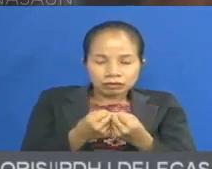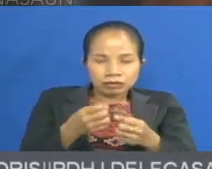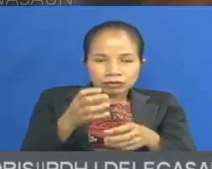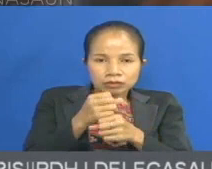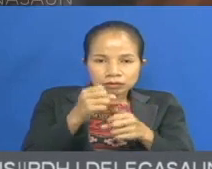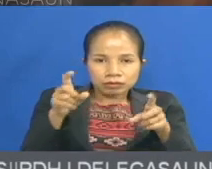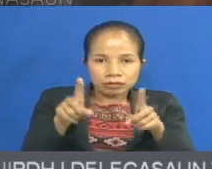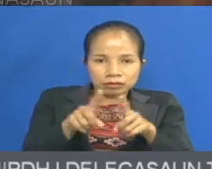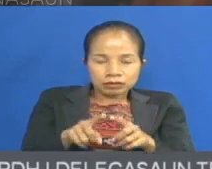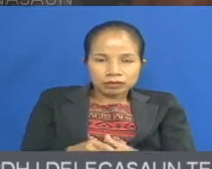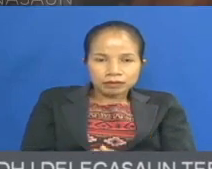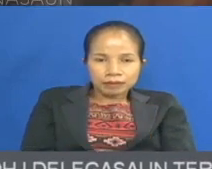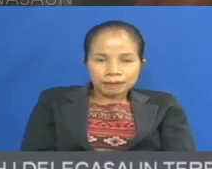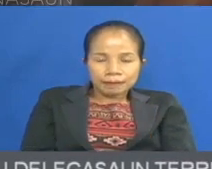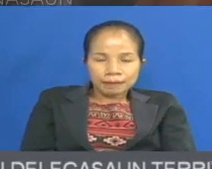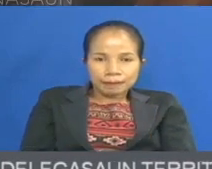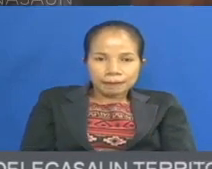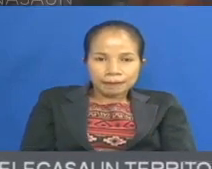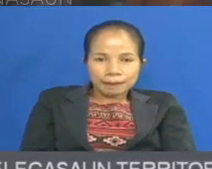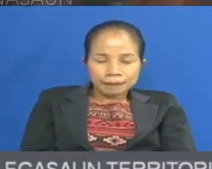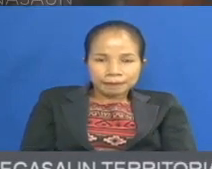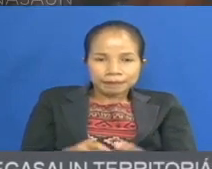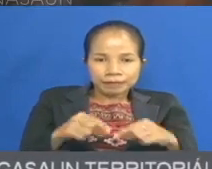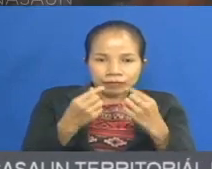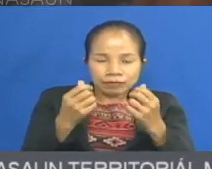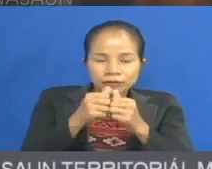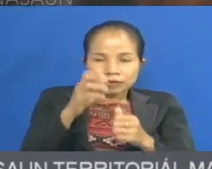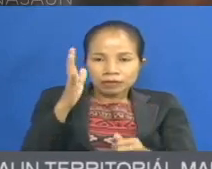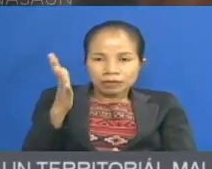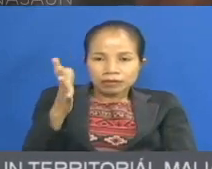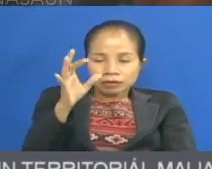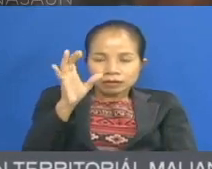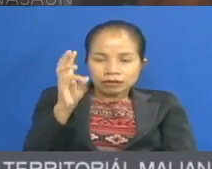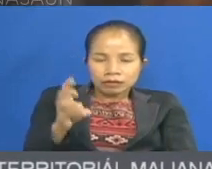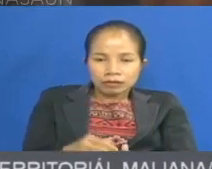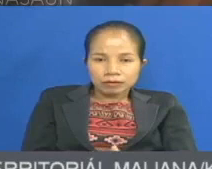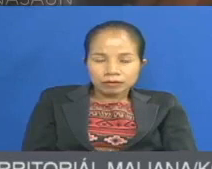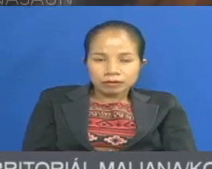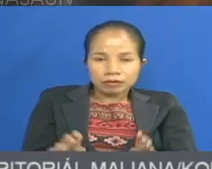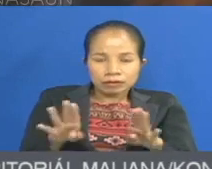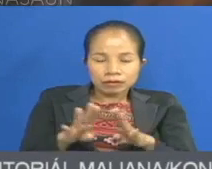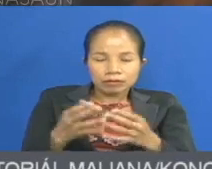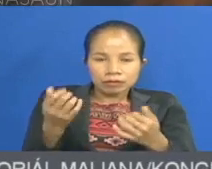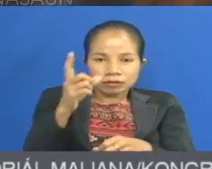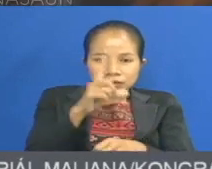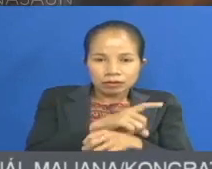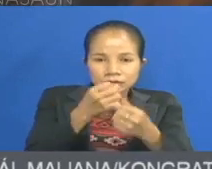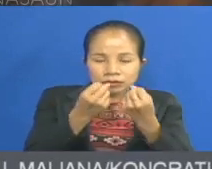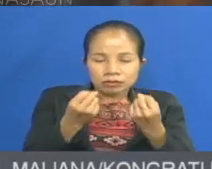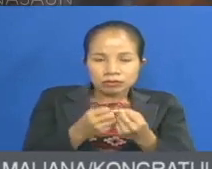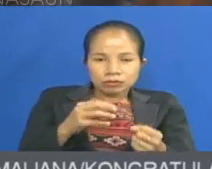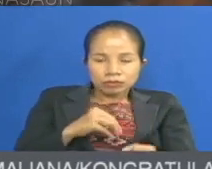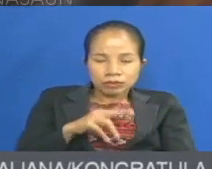mas grupo e animano Loresinen, em Serra Baú em Loronia, mas suco Manuno. Mas